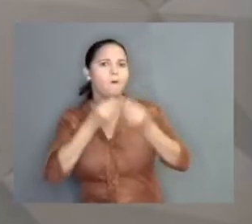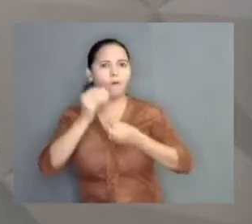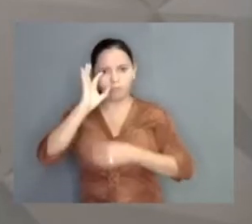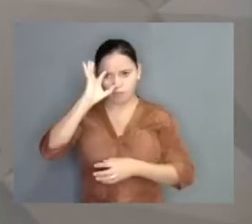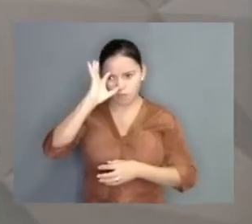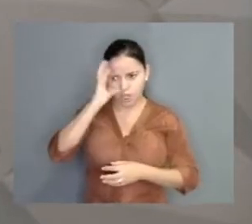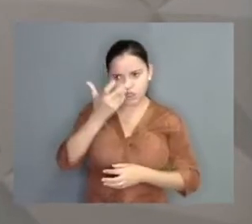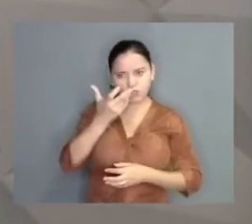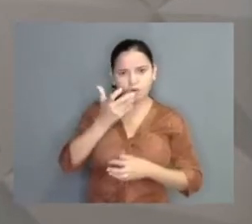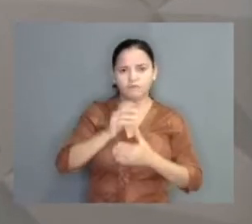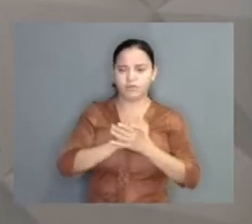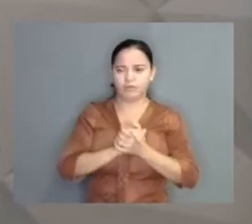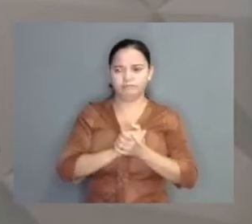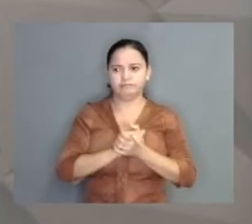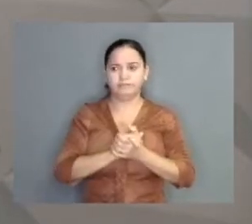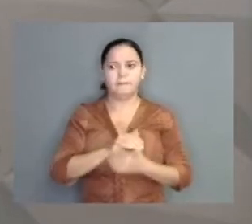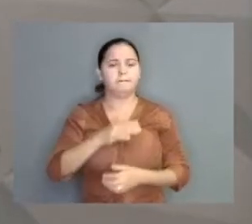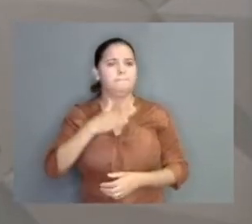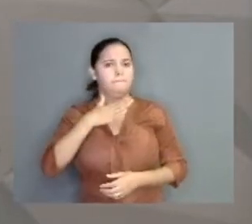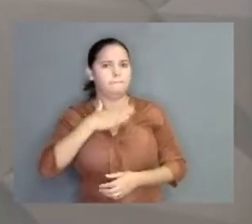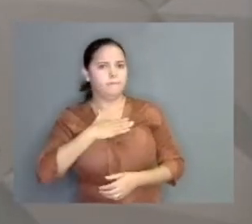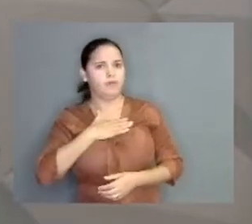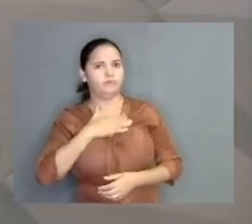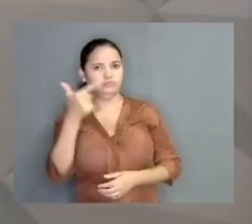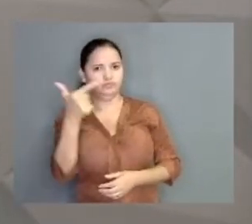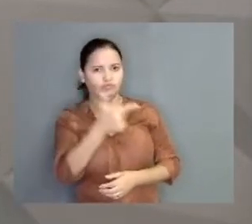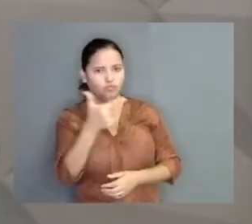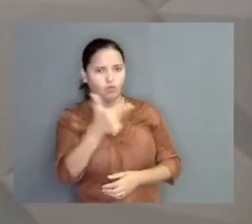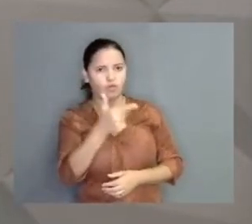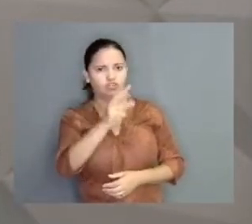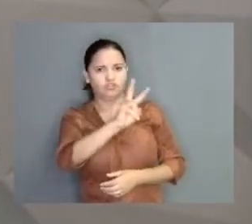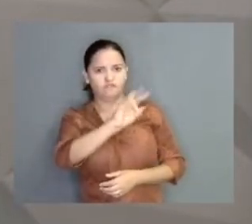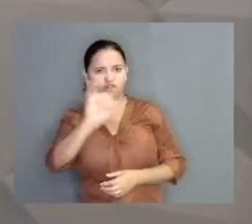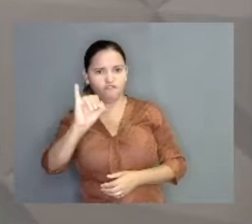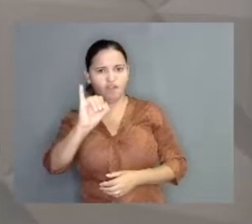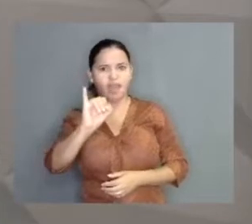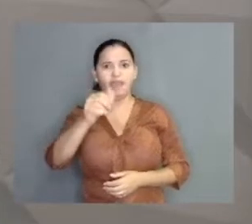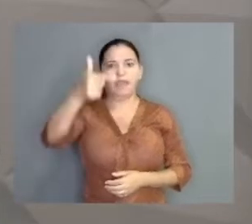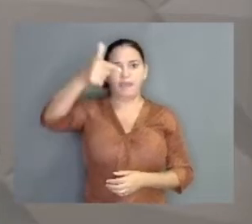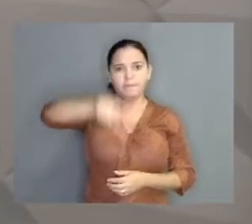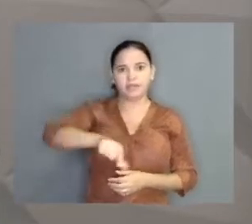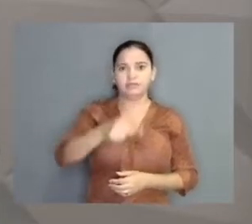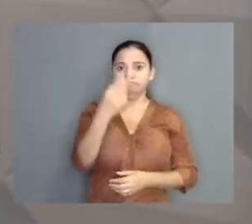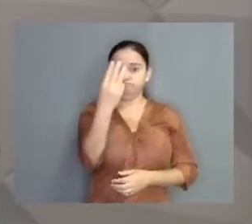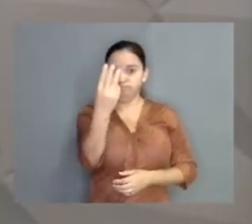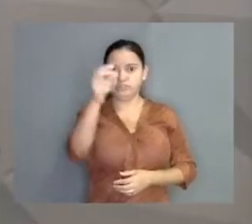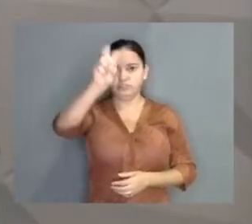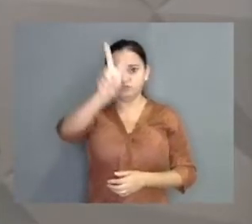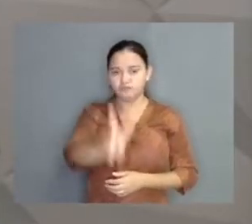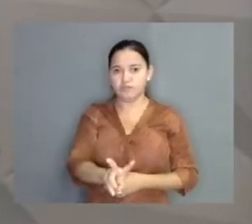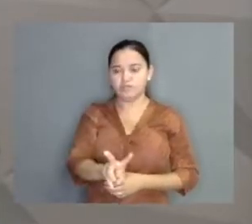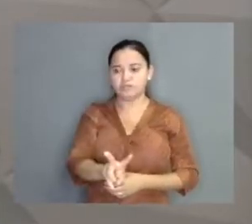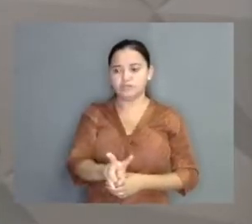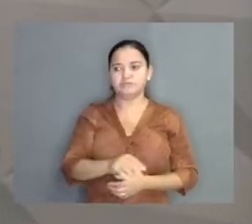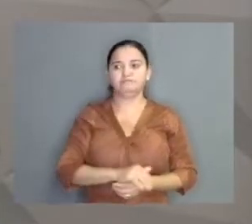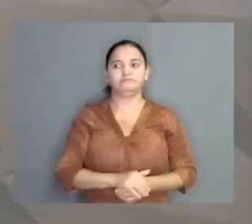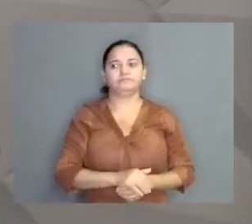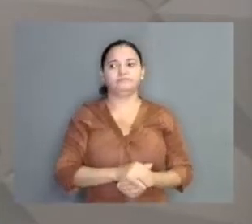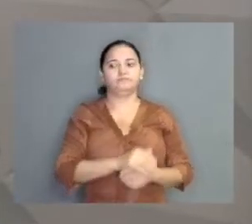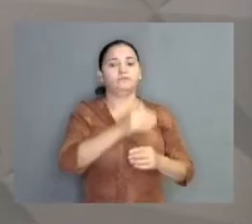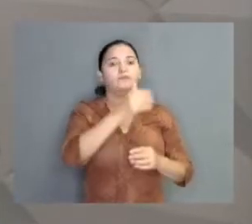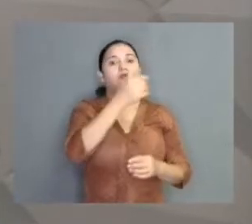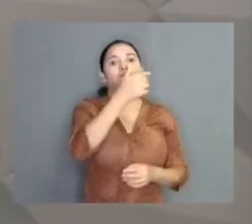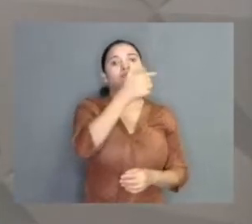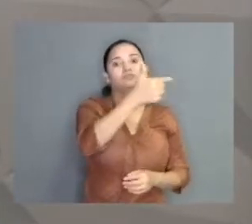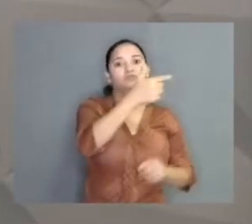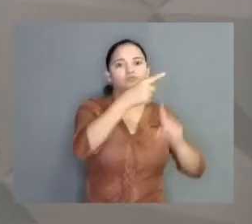meu 2 vai ser repetido 3 vezes, beleza? 2 vezes 2, 4. 4